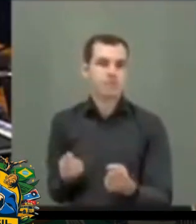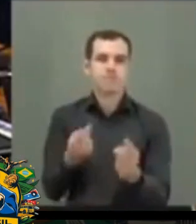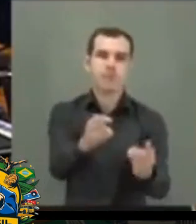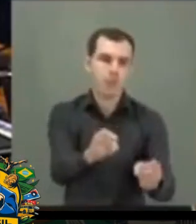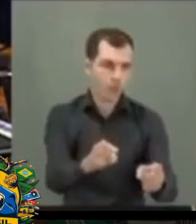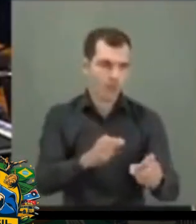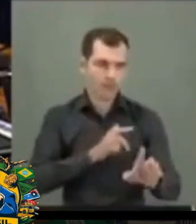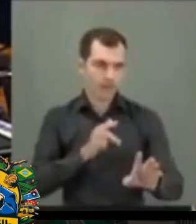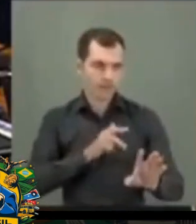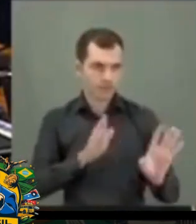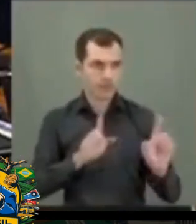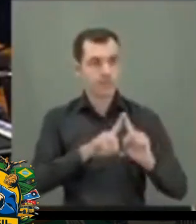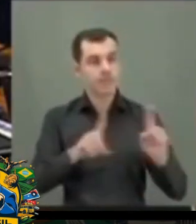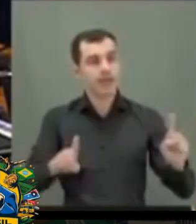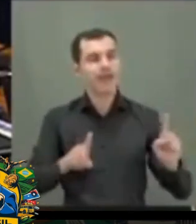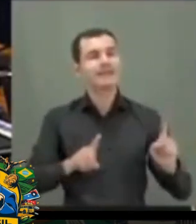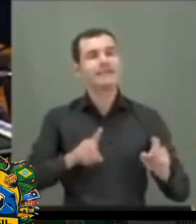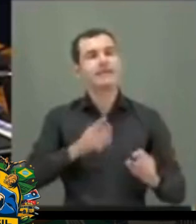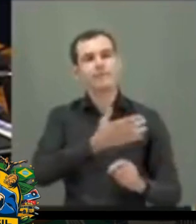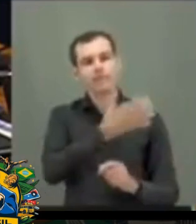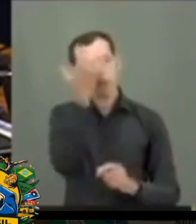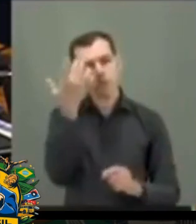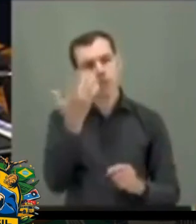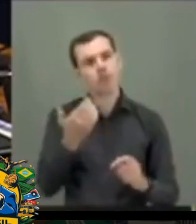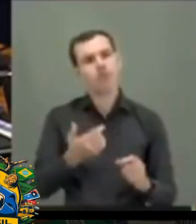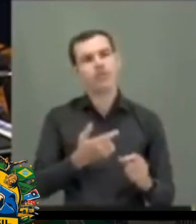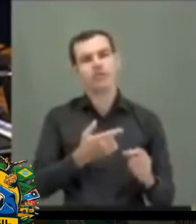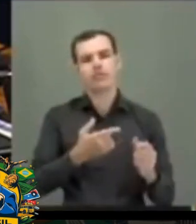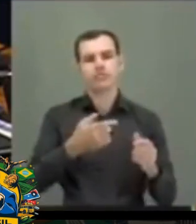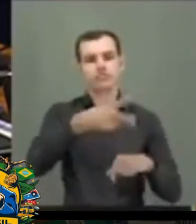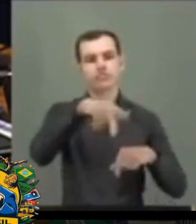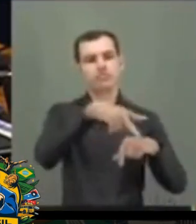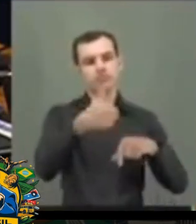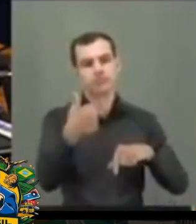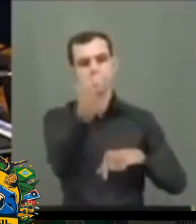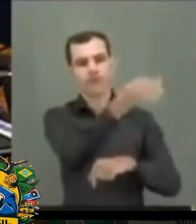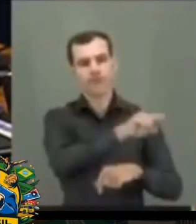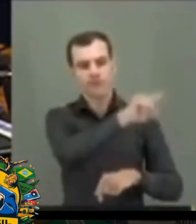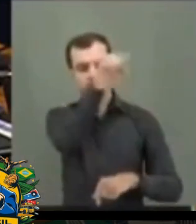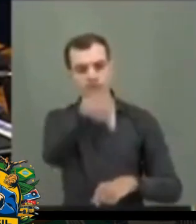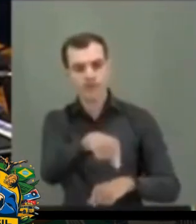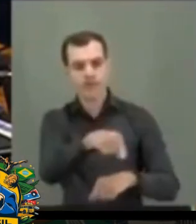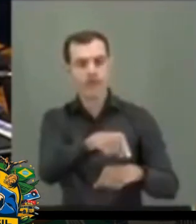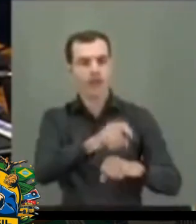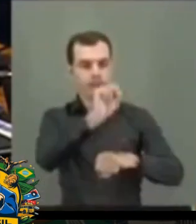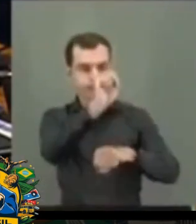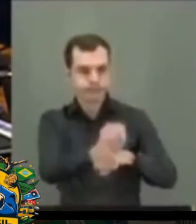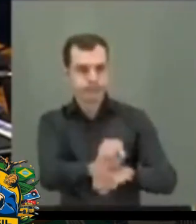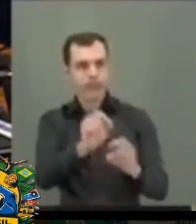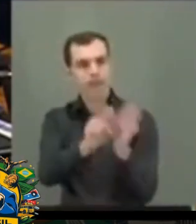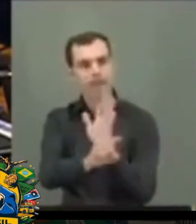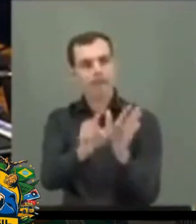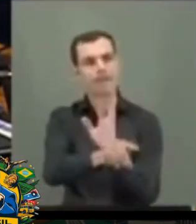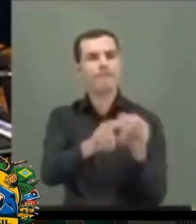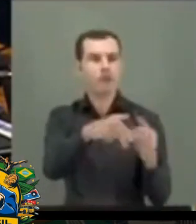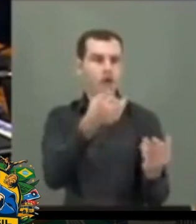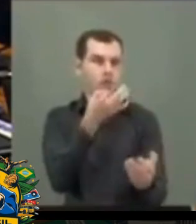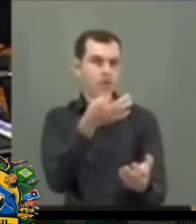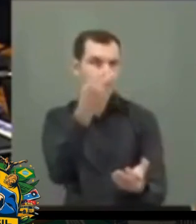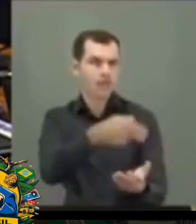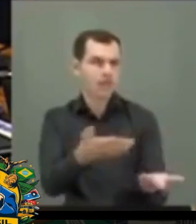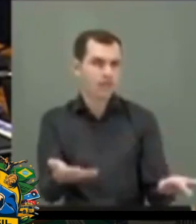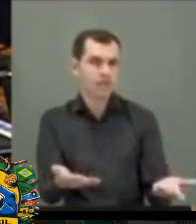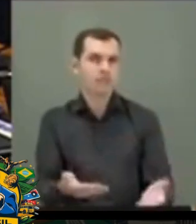parar, começar a ser questionadas, estrangeiros que virem para cá por conta dessas opiniões. O Economist